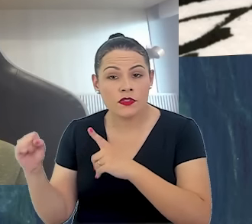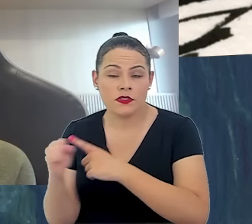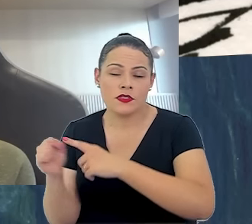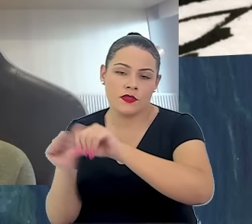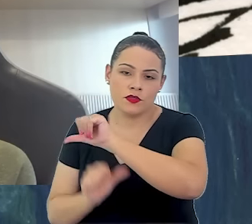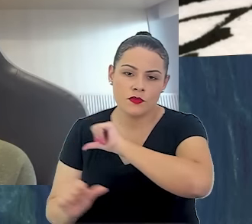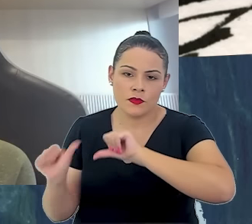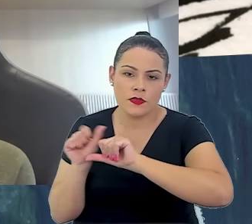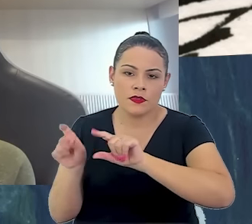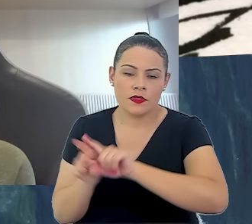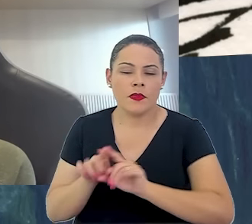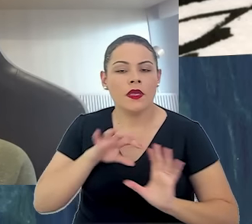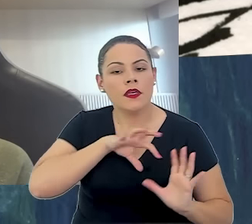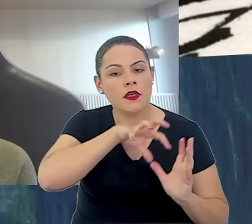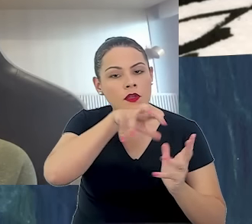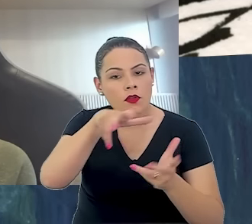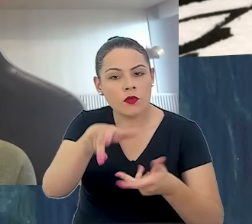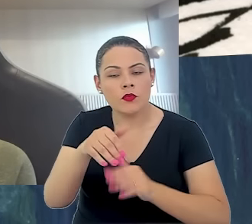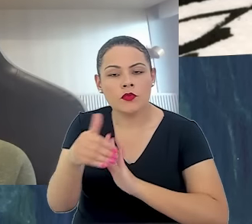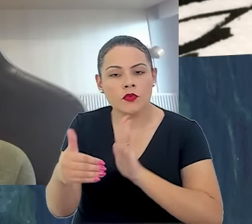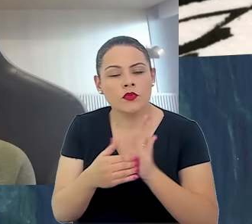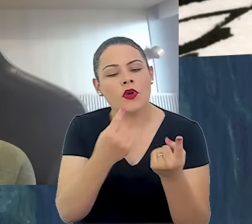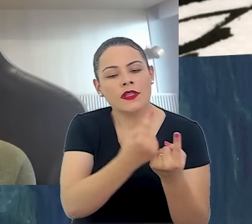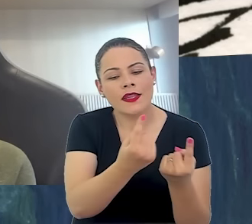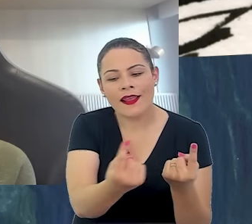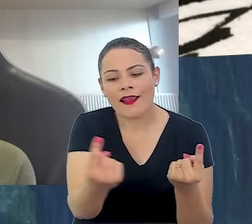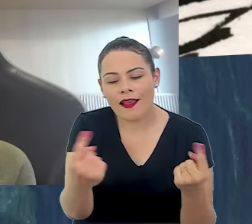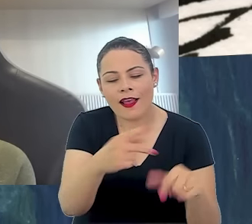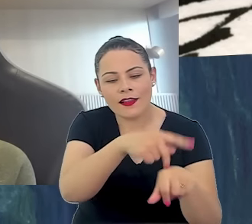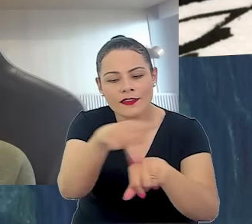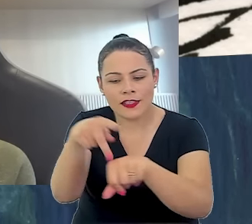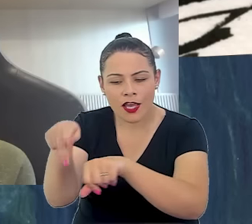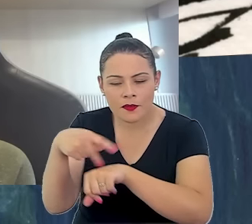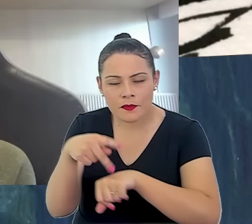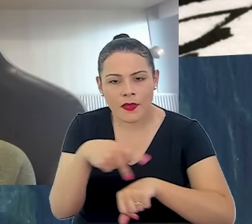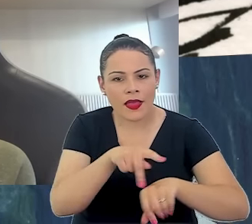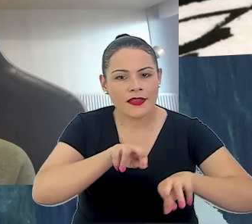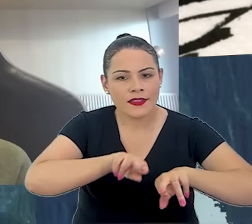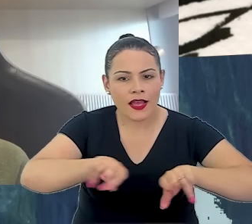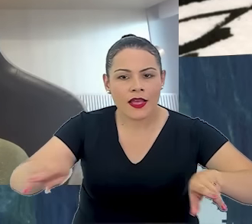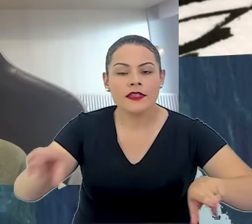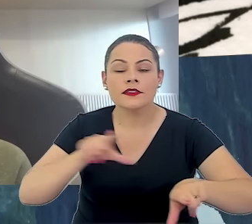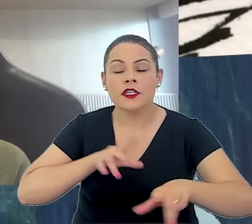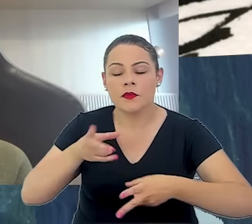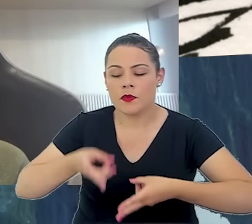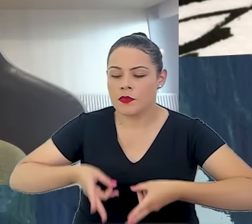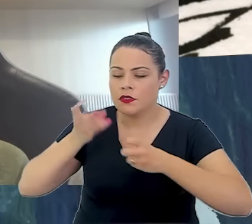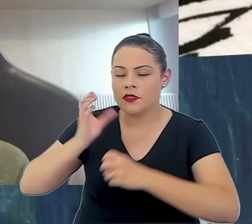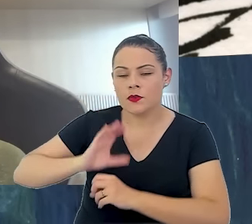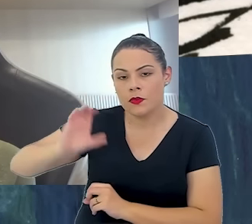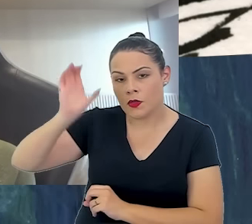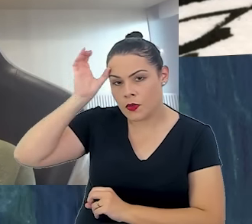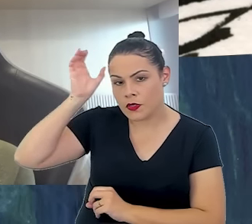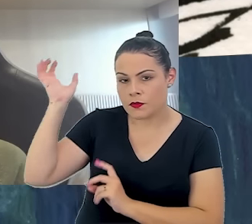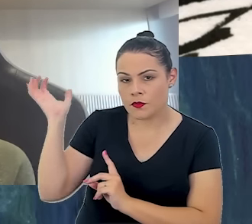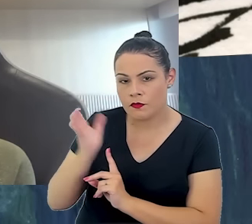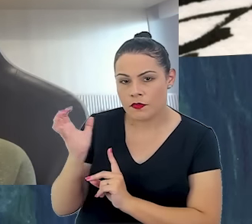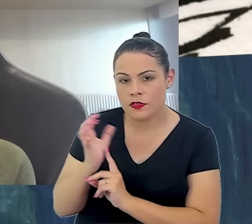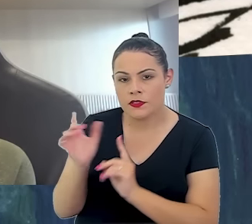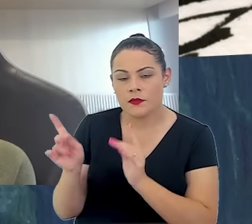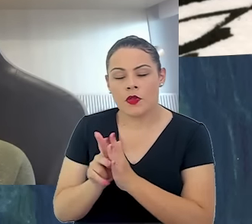eh e no mundo inteiro em cada país existem a existe a consciência do efeito sobre